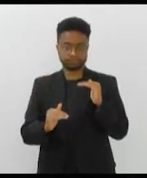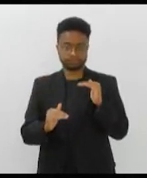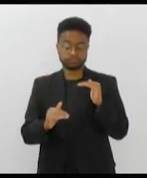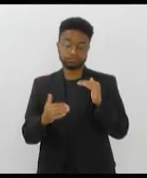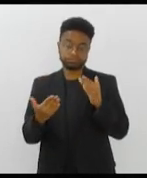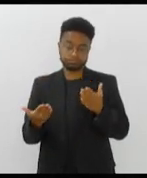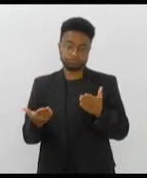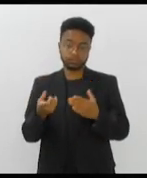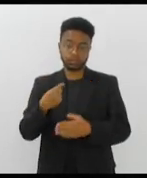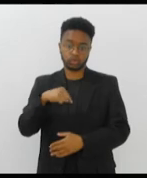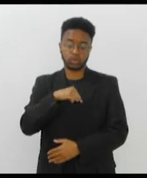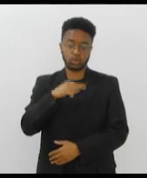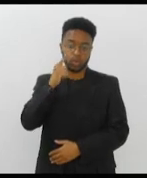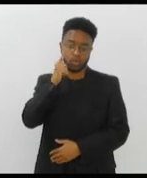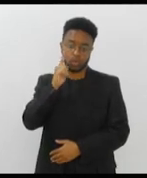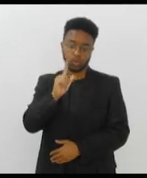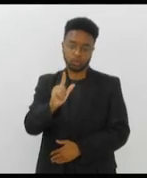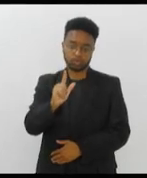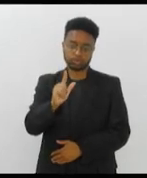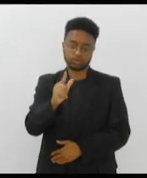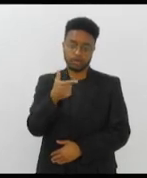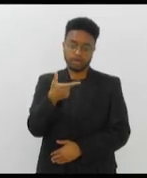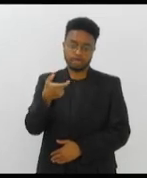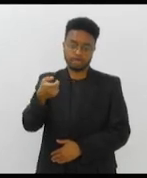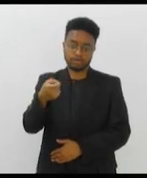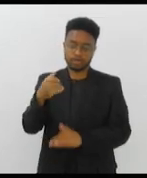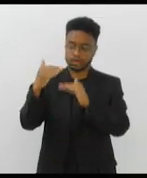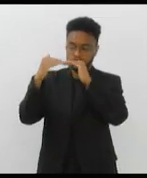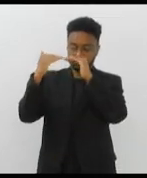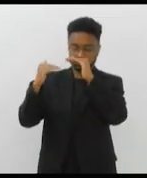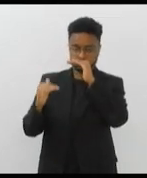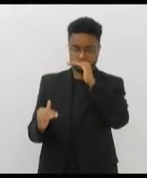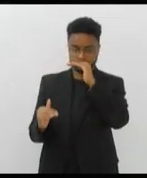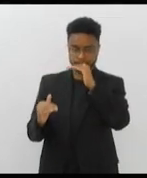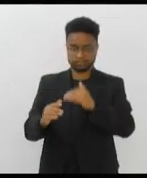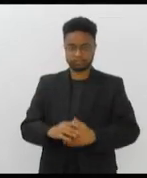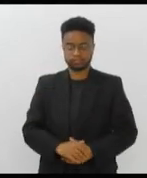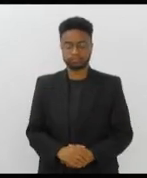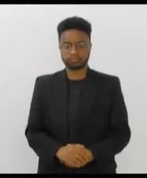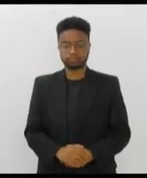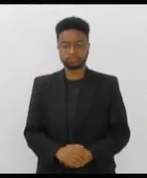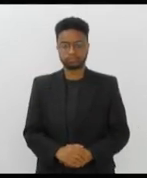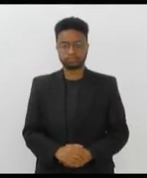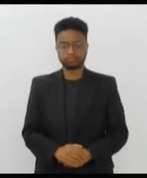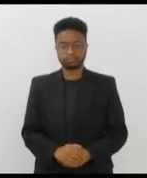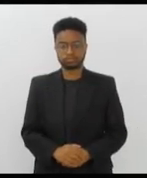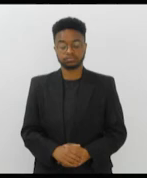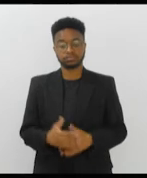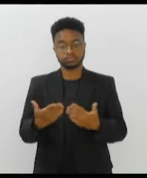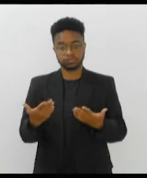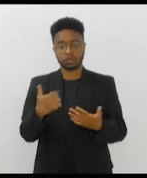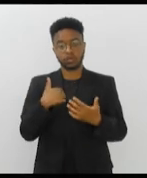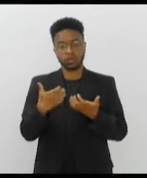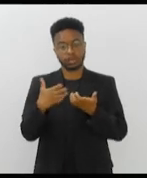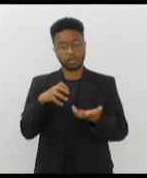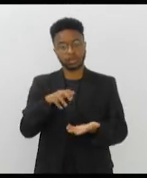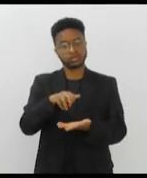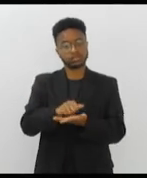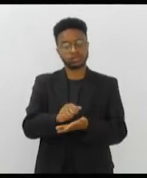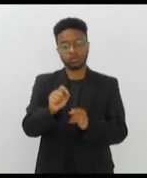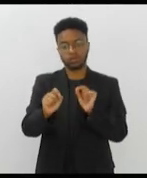conseguiu um honroso 20º lugar. Isso para registrar que